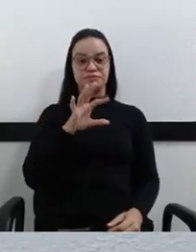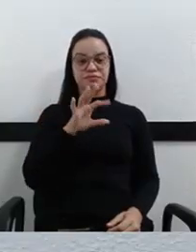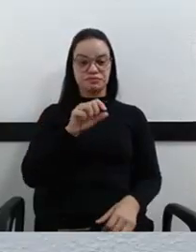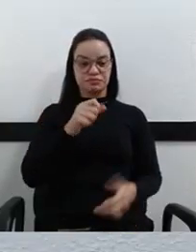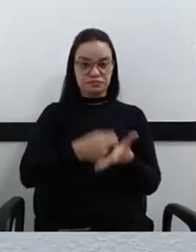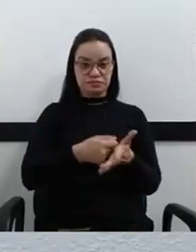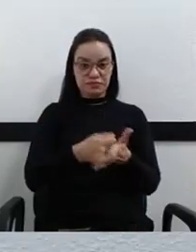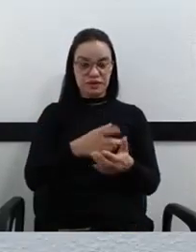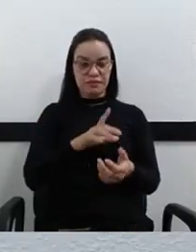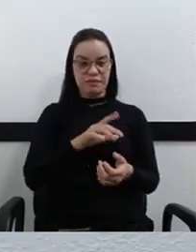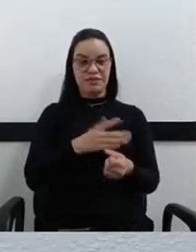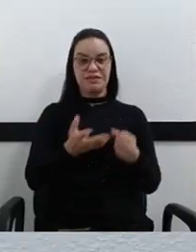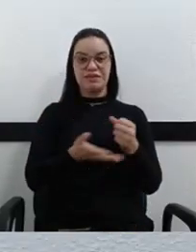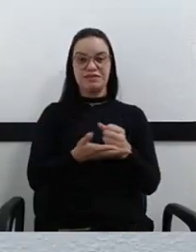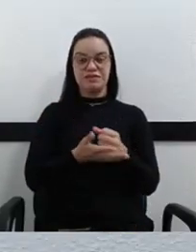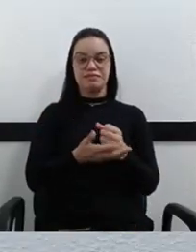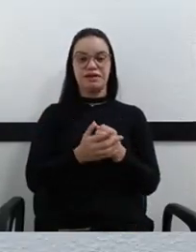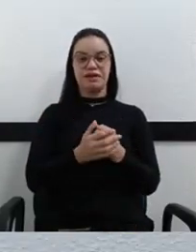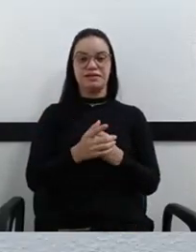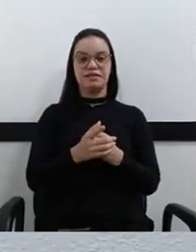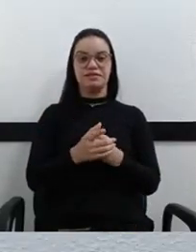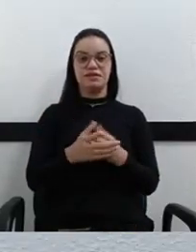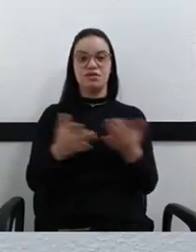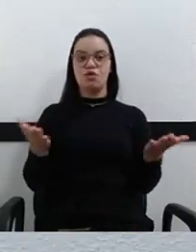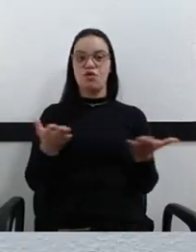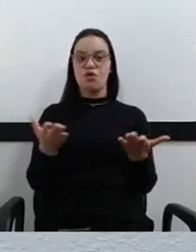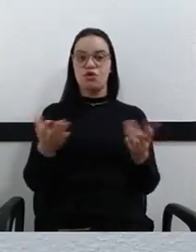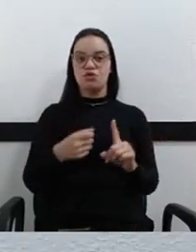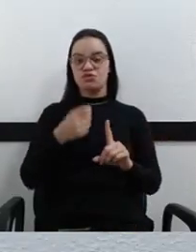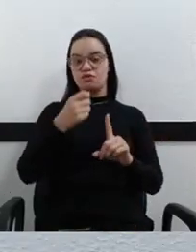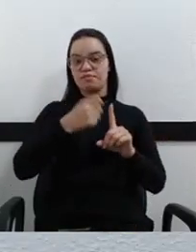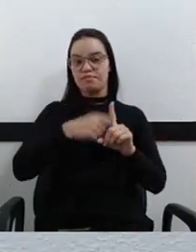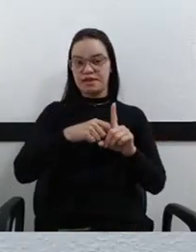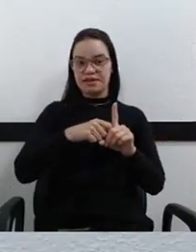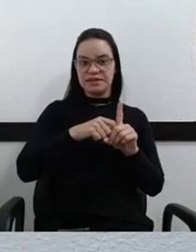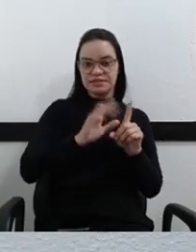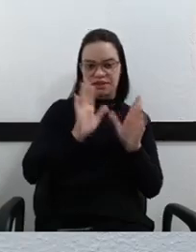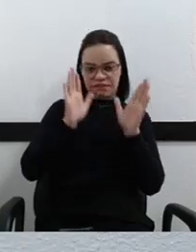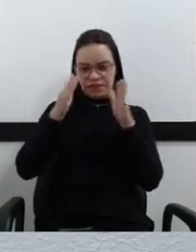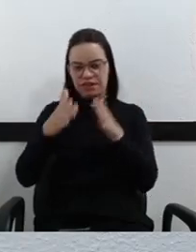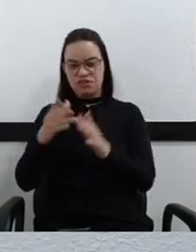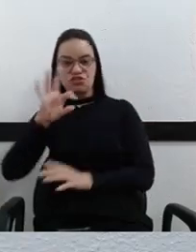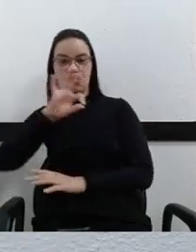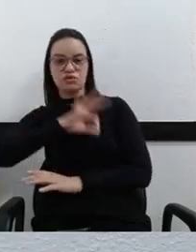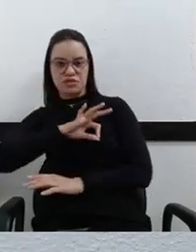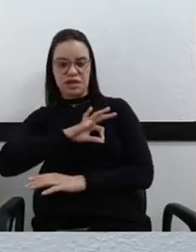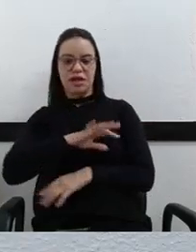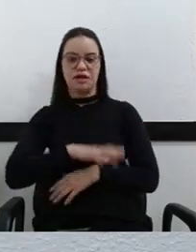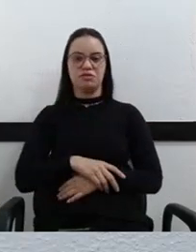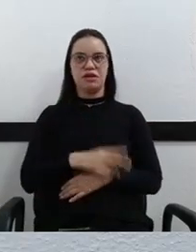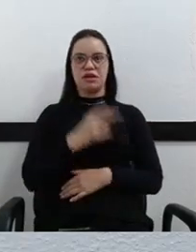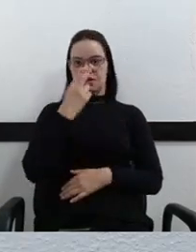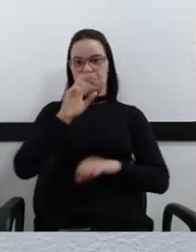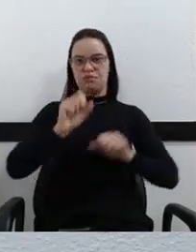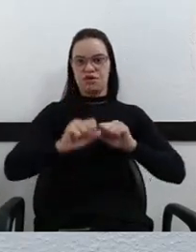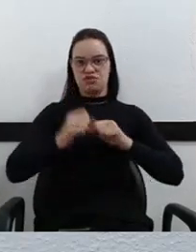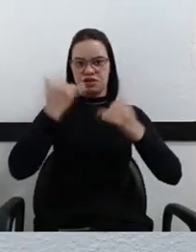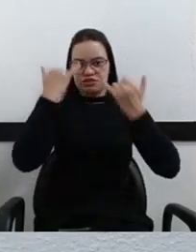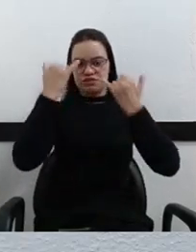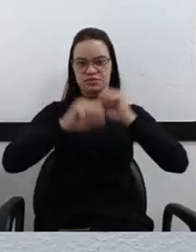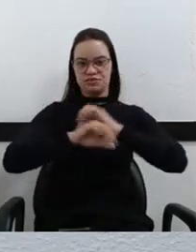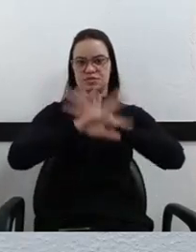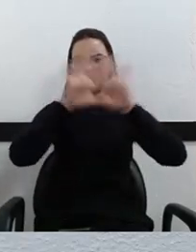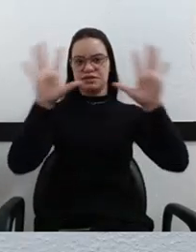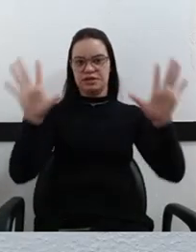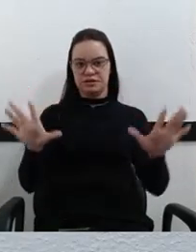nas deliberações hoje vigentes, ou seja, mês do salário do recebimento. Acho que esses esclarecimentos são